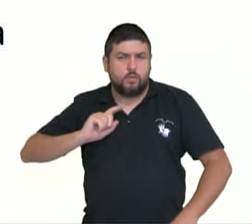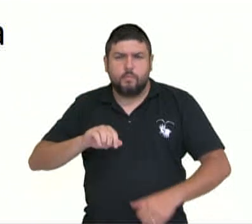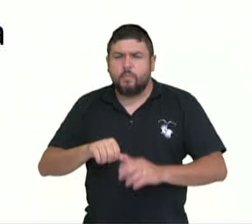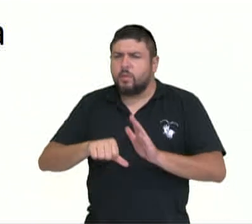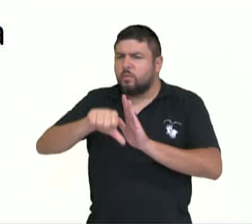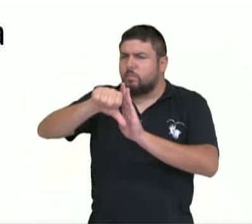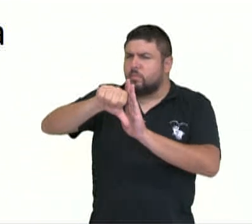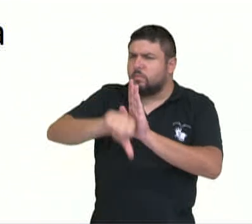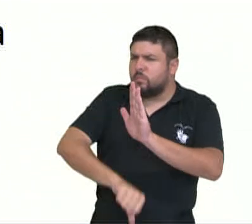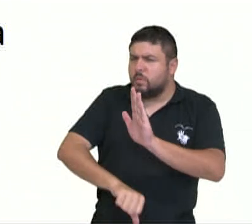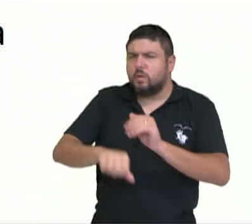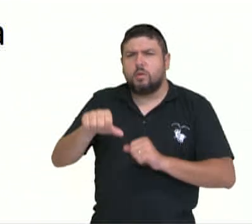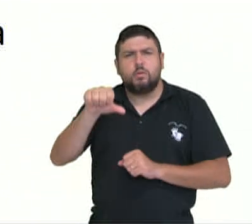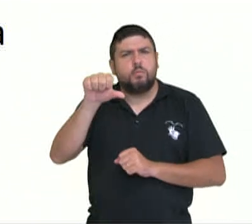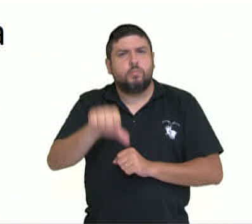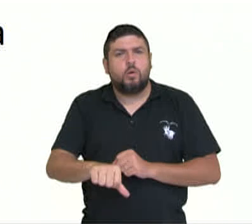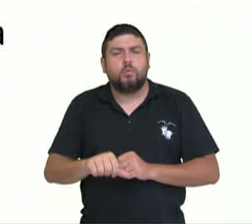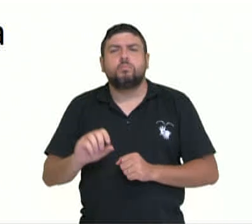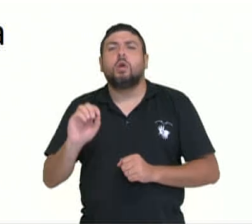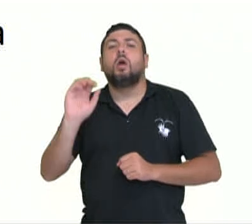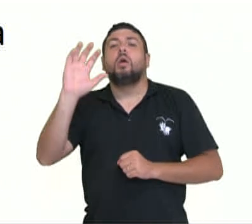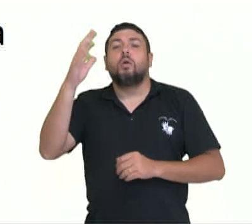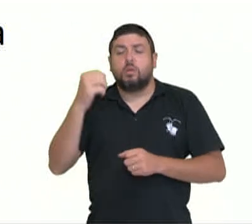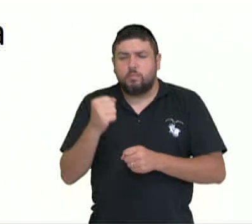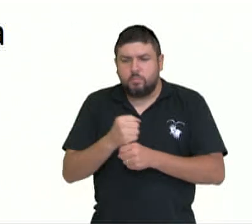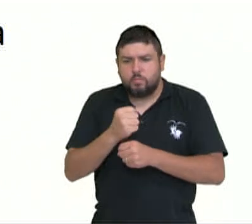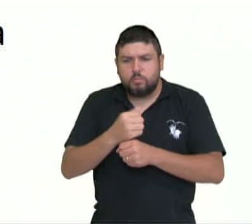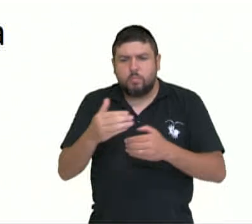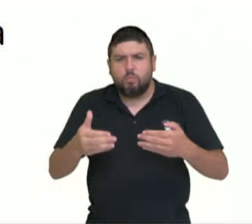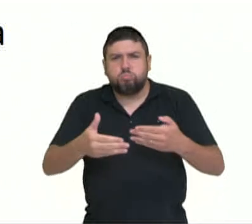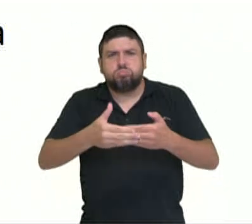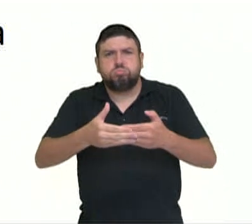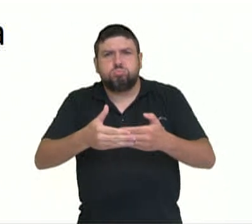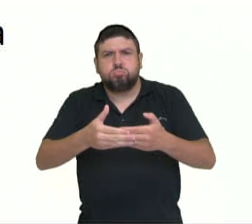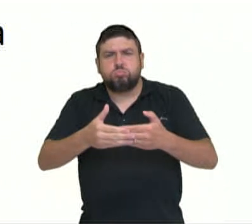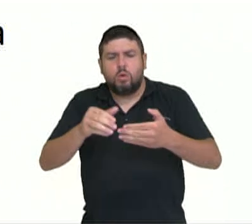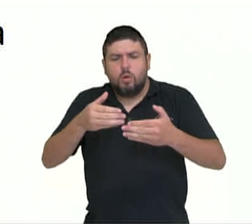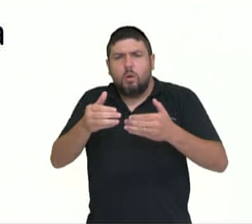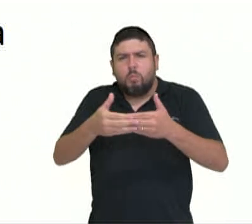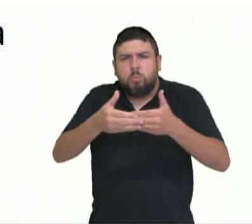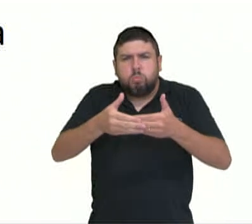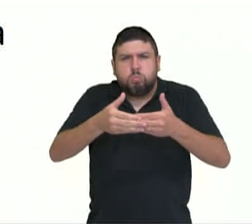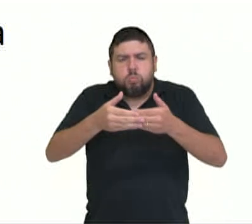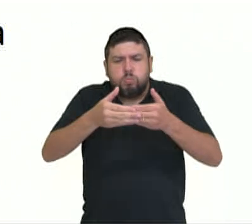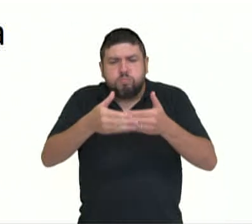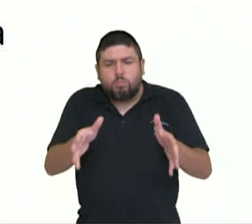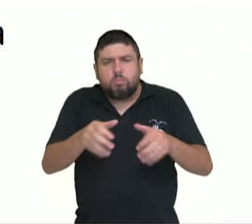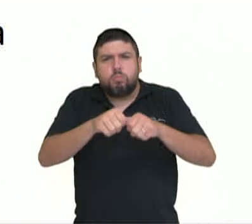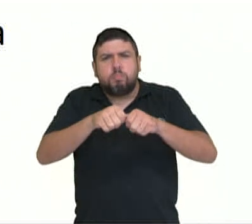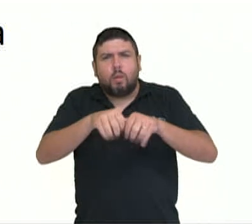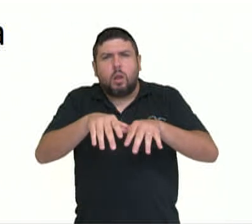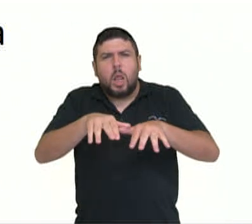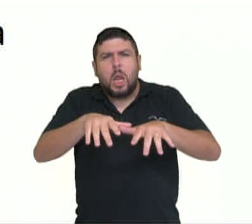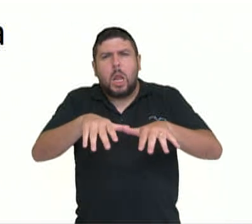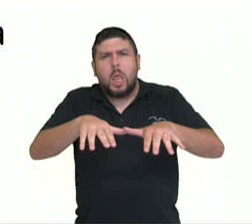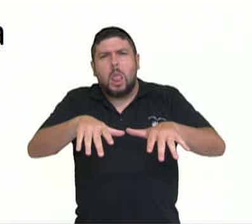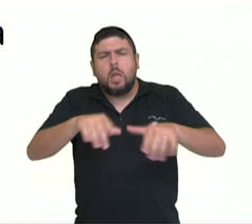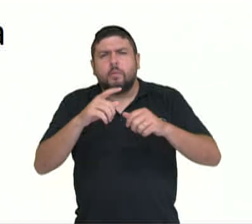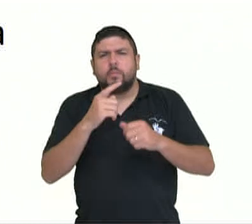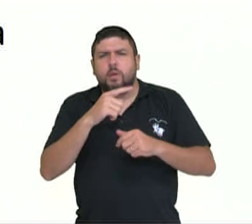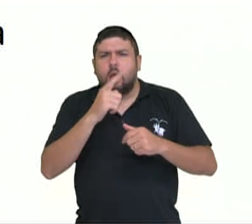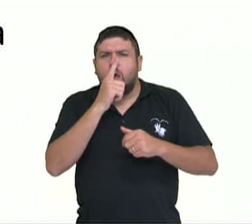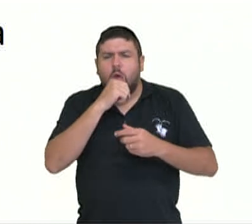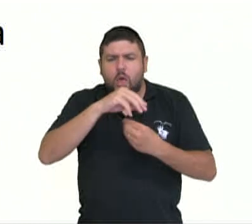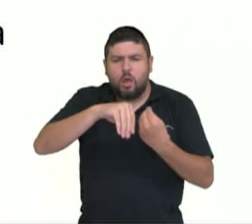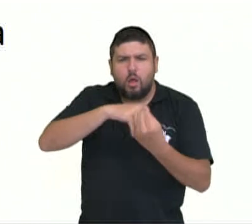o rompimento de uma barragem vai trazer devastação ao meio ambiente, tirando centenas de vidas das